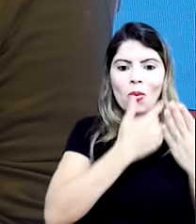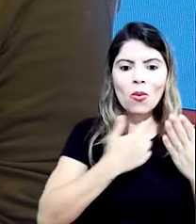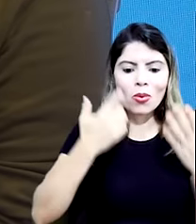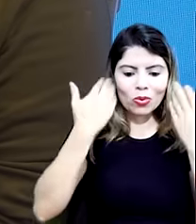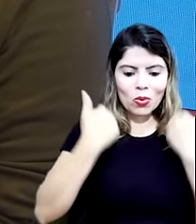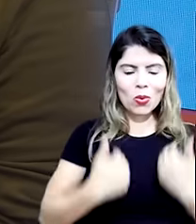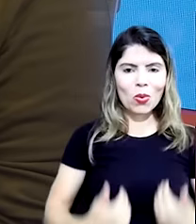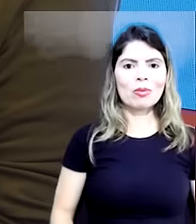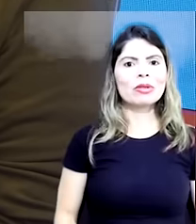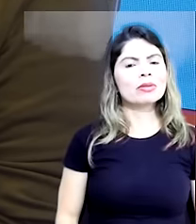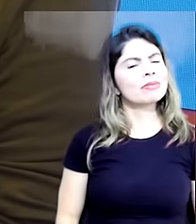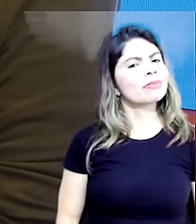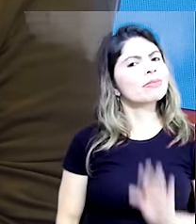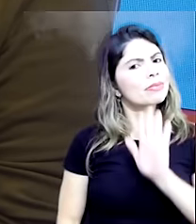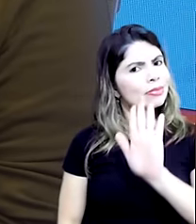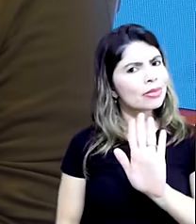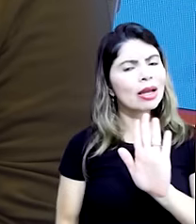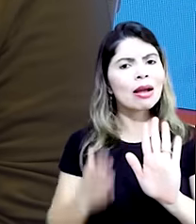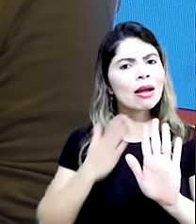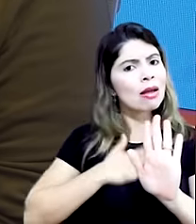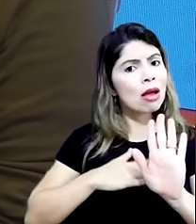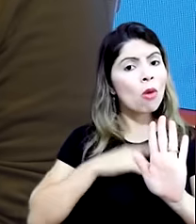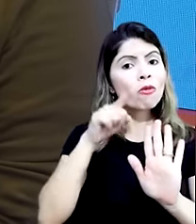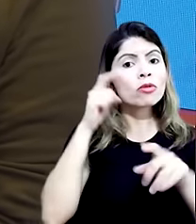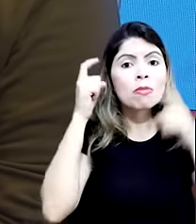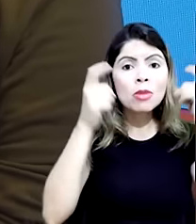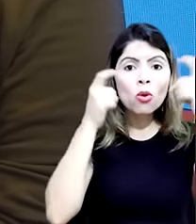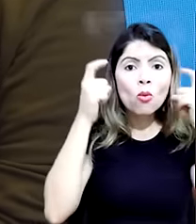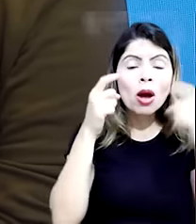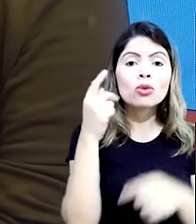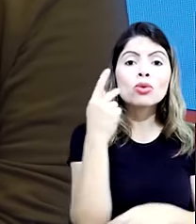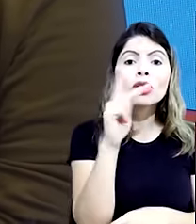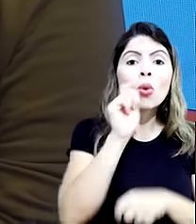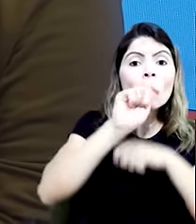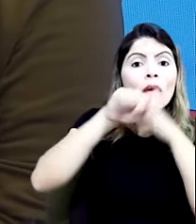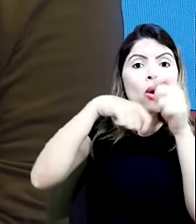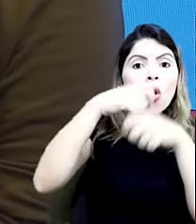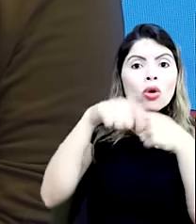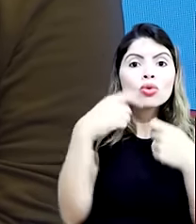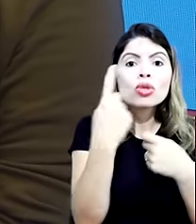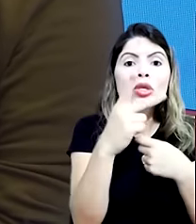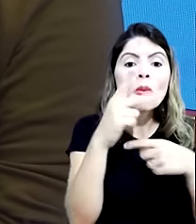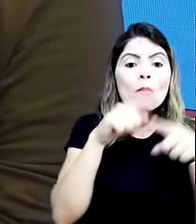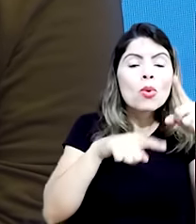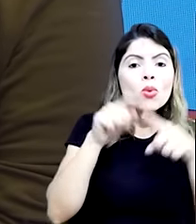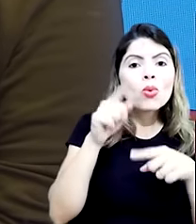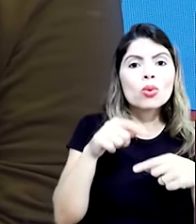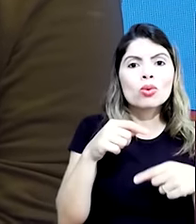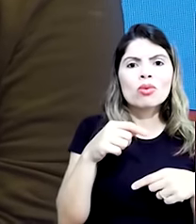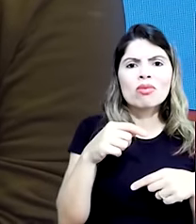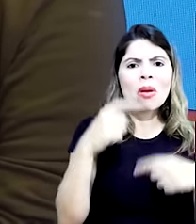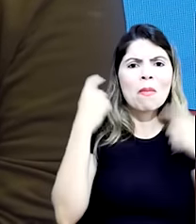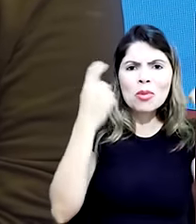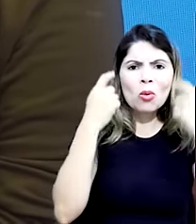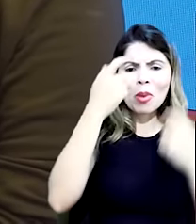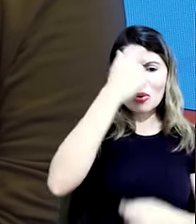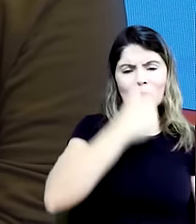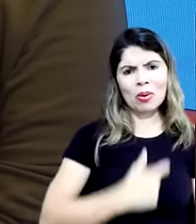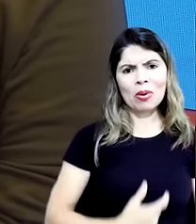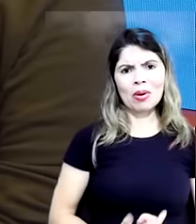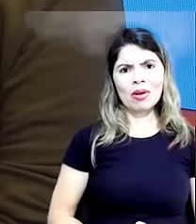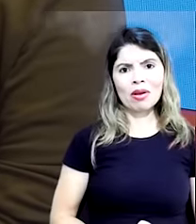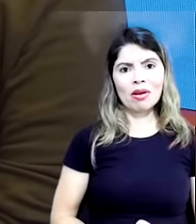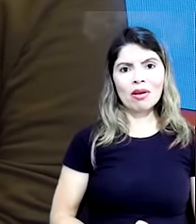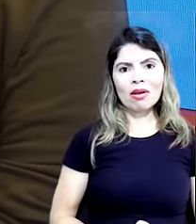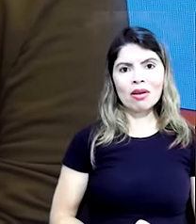seu negócio não com você falei pensa bem no que que tá acontecendo falei assim você tá mais preocupada aí eu vou aparecer eu falei então quer dier então na sua loja você fica Escondidinho